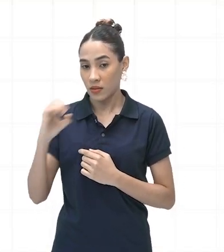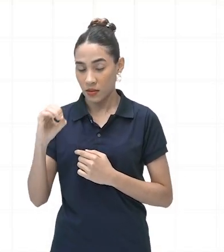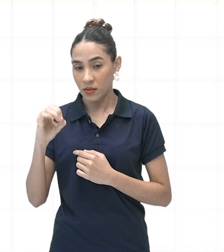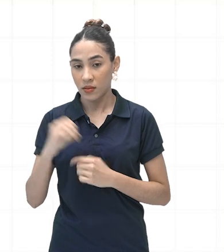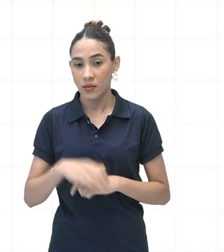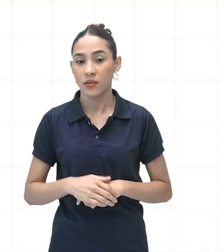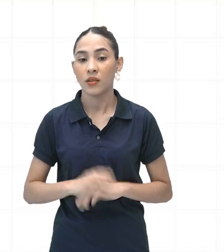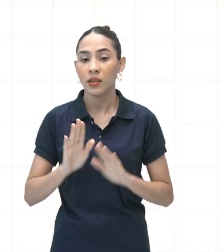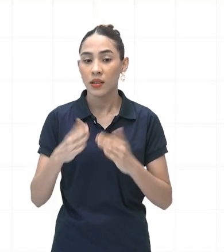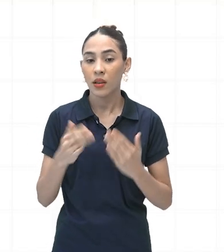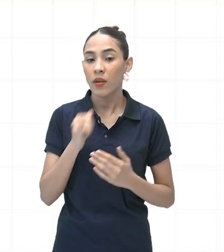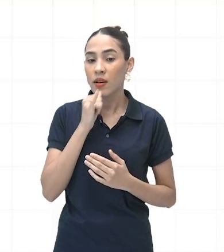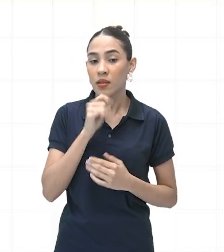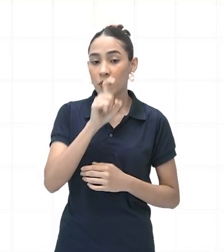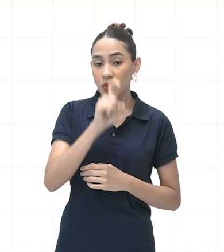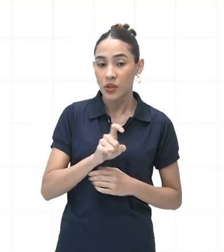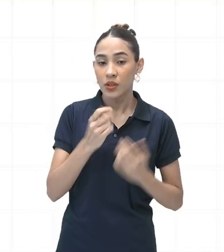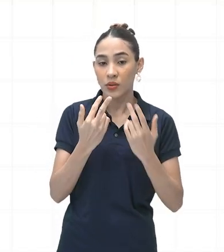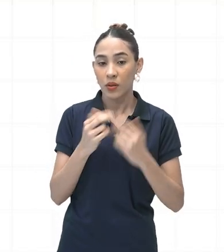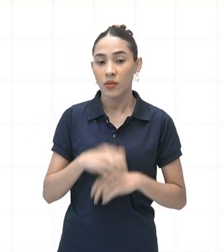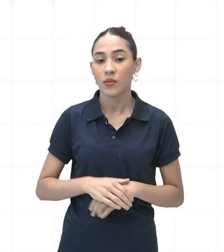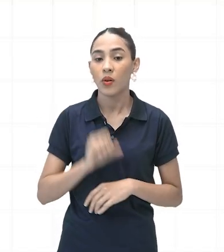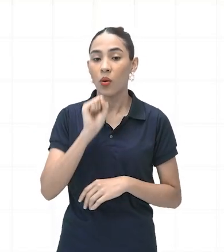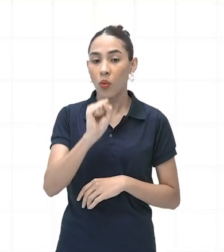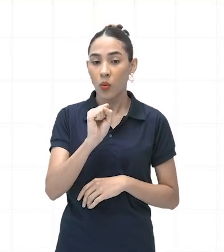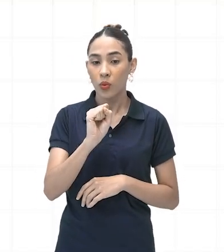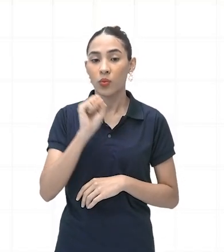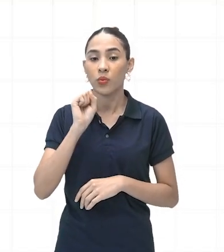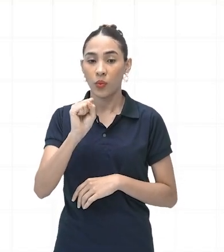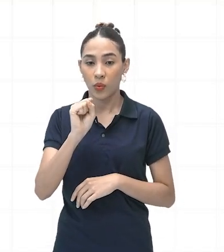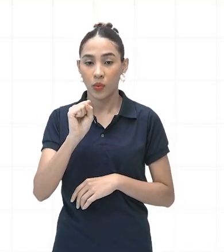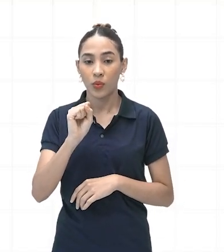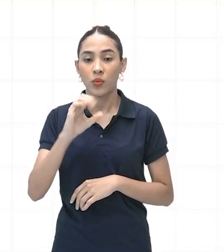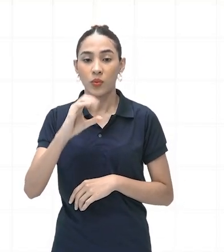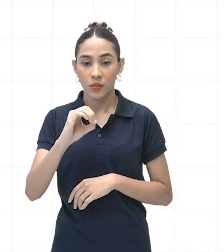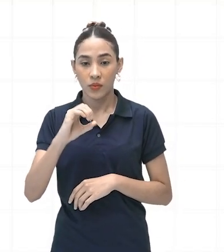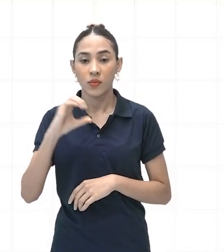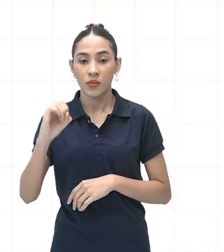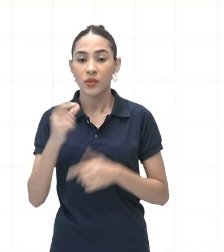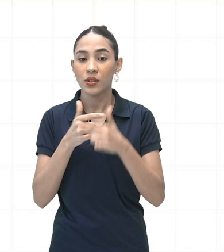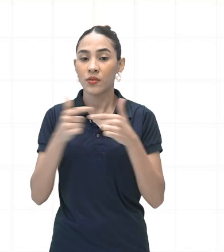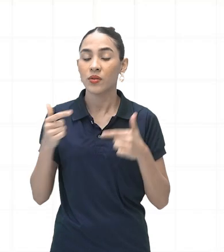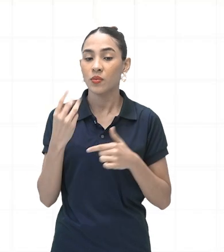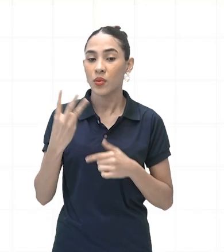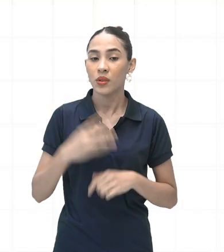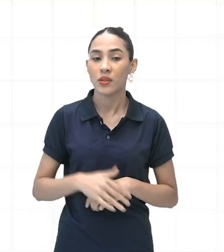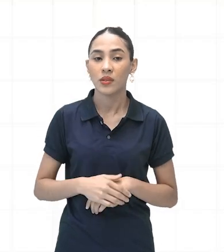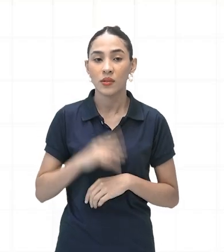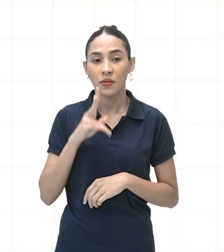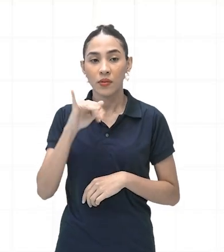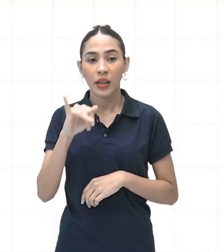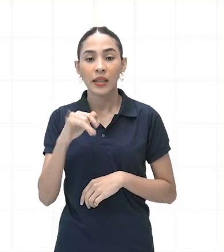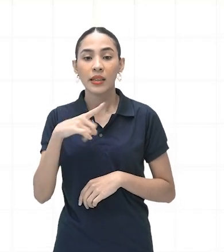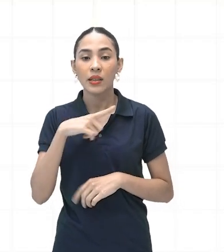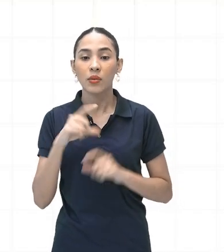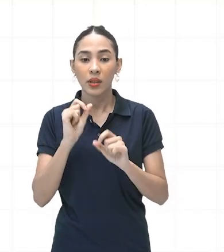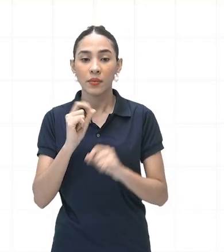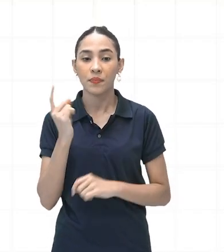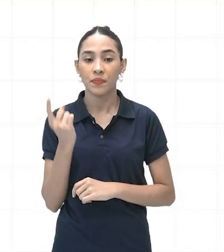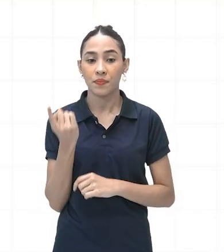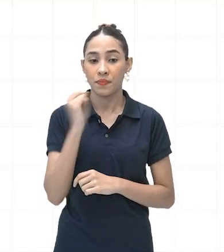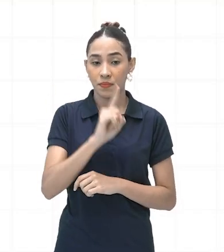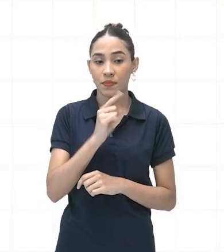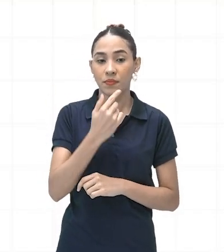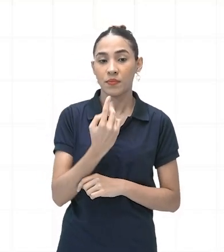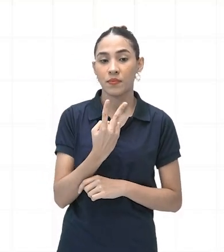2.200. Então, x vai ser igual a 8.800, dividido por 3, eu vou obter esse mesmo